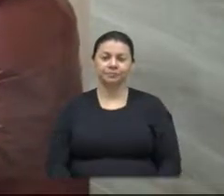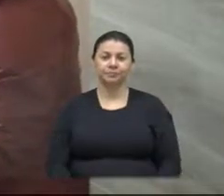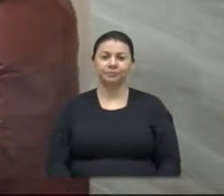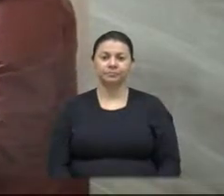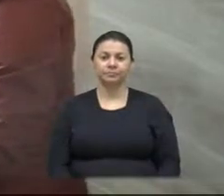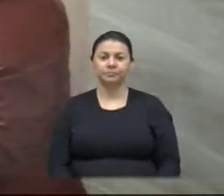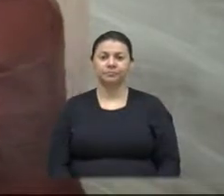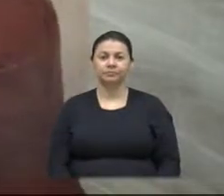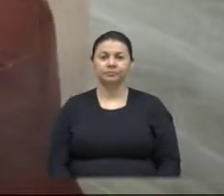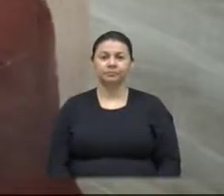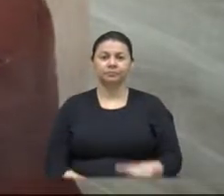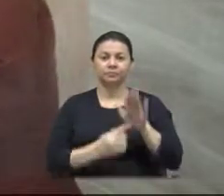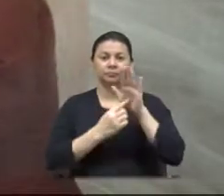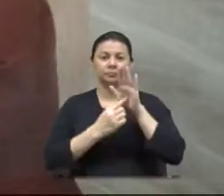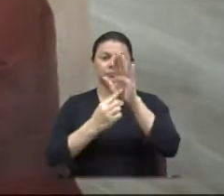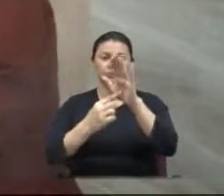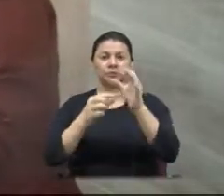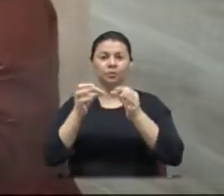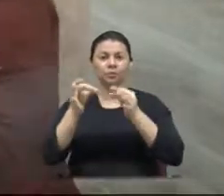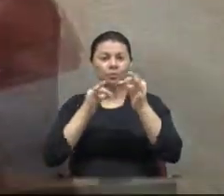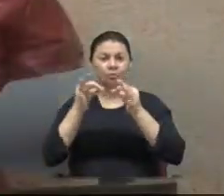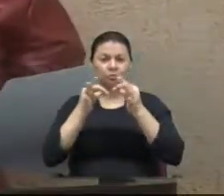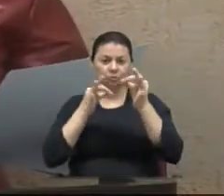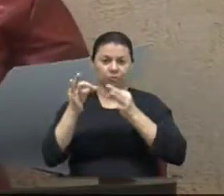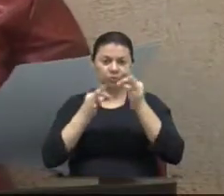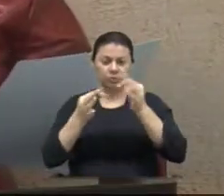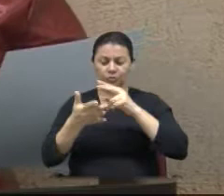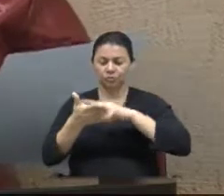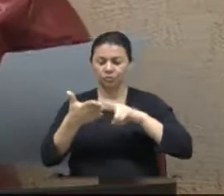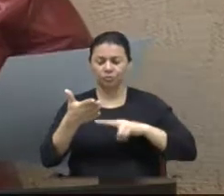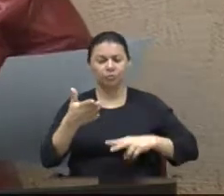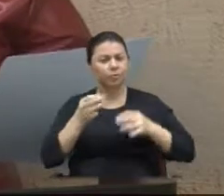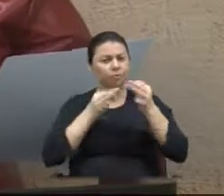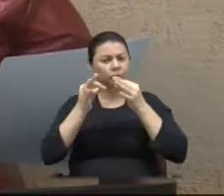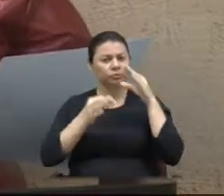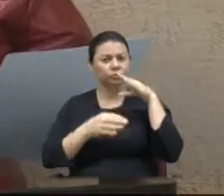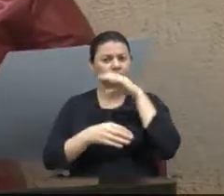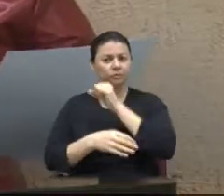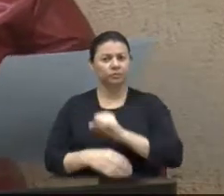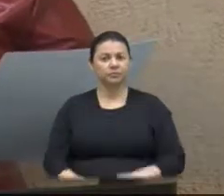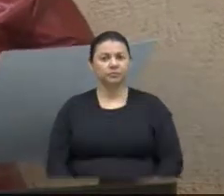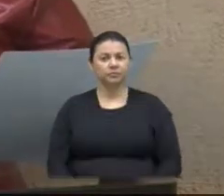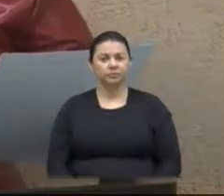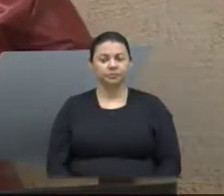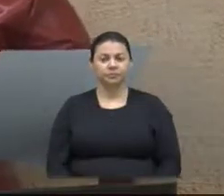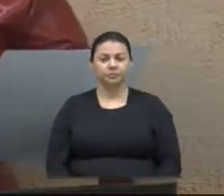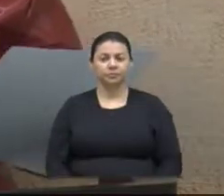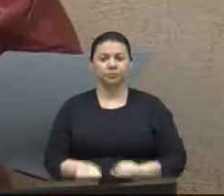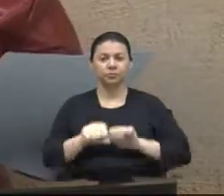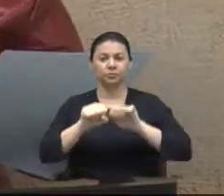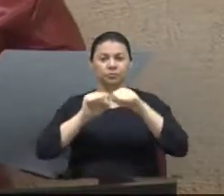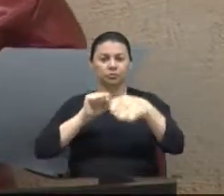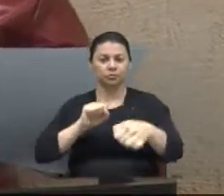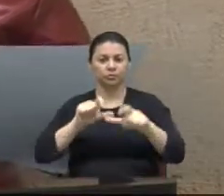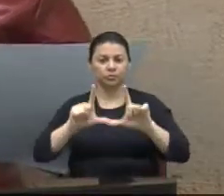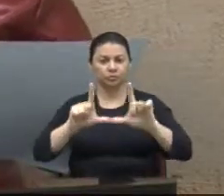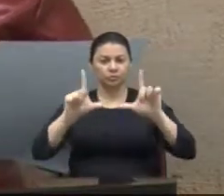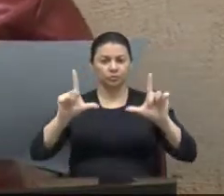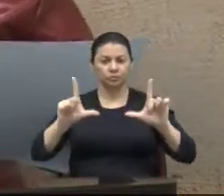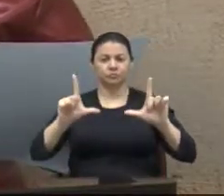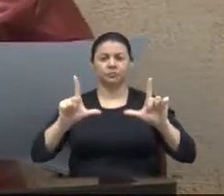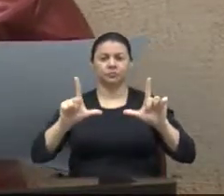apresentar esse projeto eu gostaria de ler o projeto é rapidinho concede o diploma de gratidão da cidade de limeira